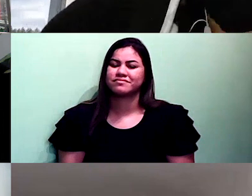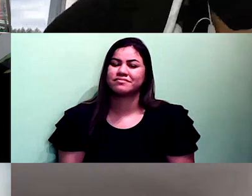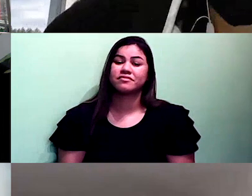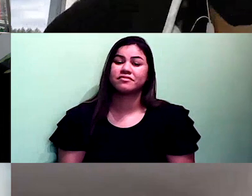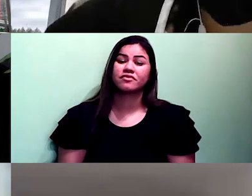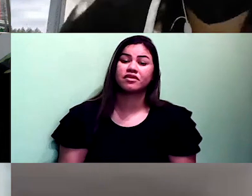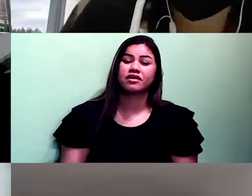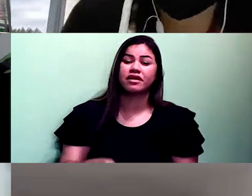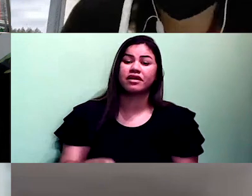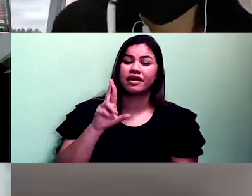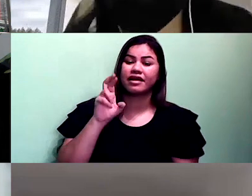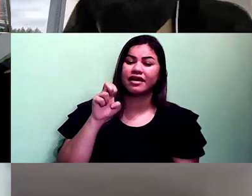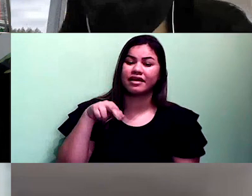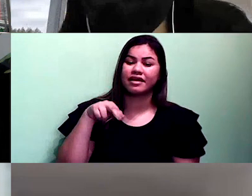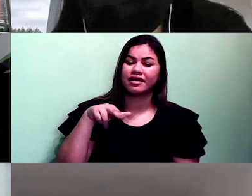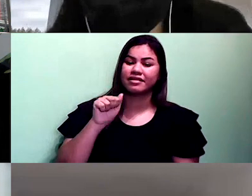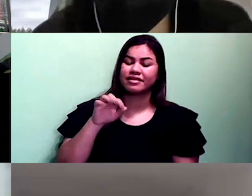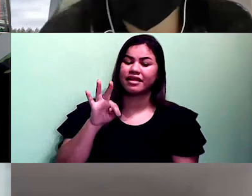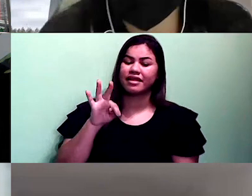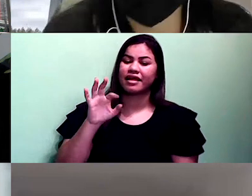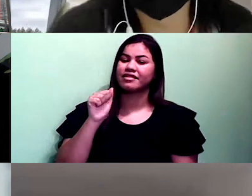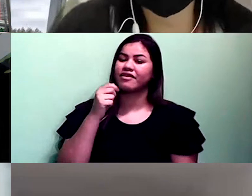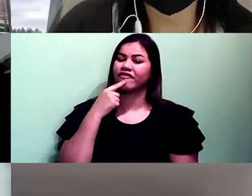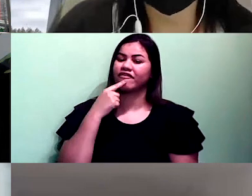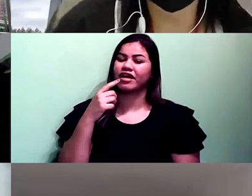tá? Então não é,